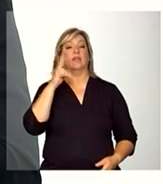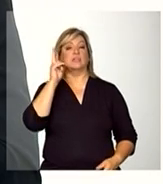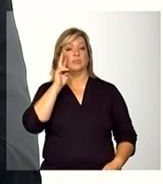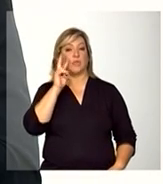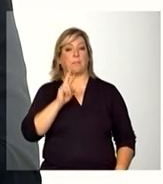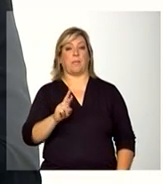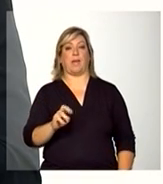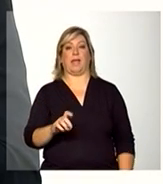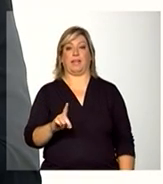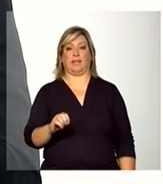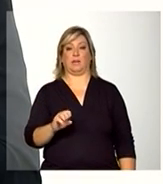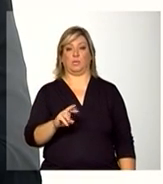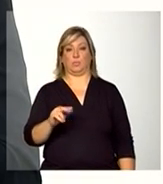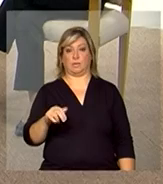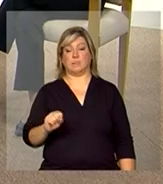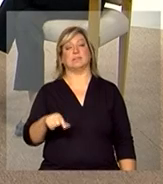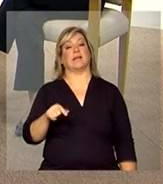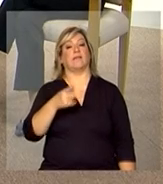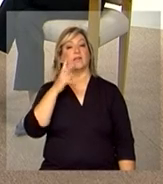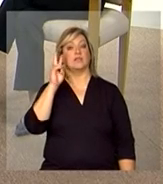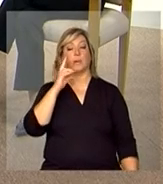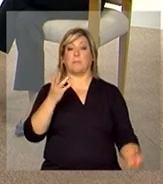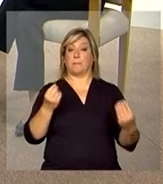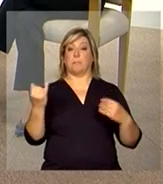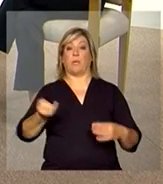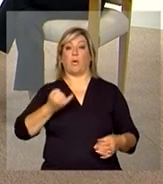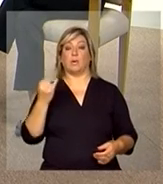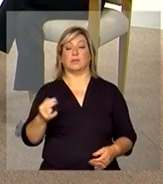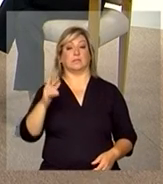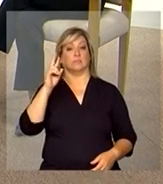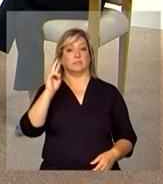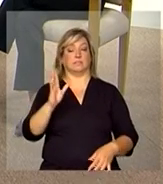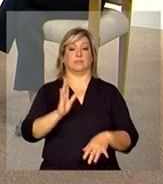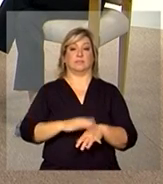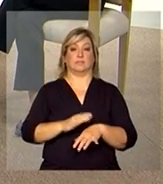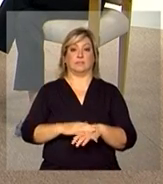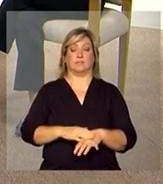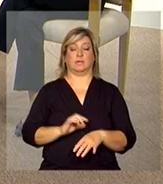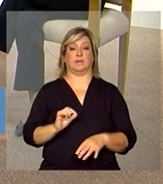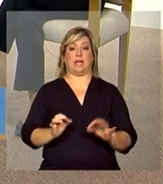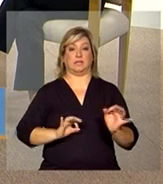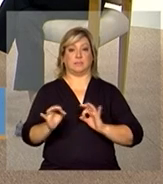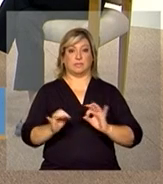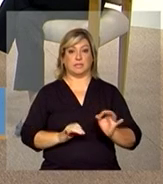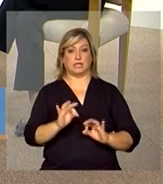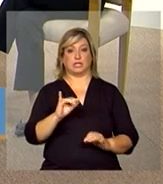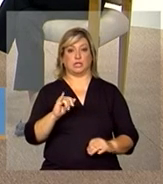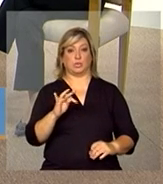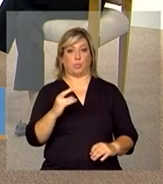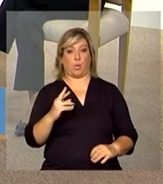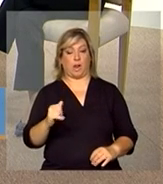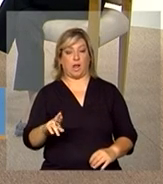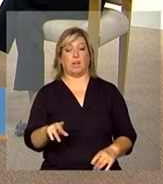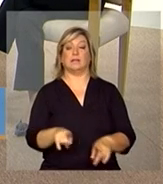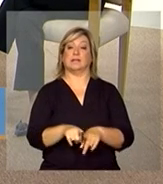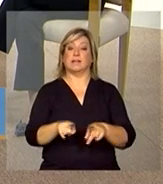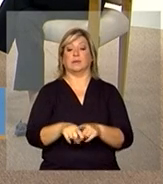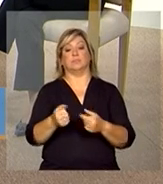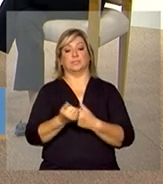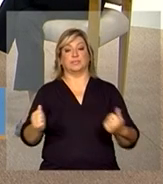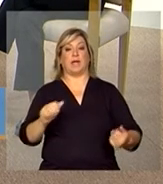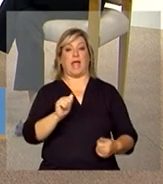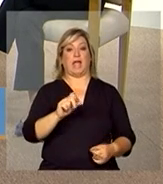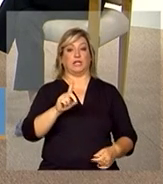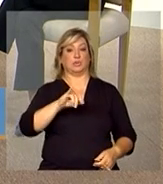define eh papéis muito importantes o papel do administrador titular e o papel do administrador adjunto eh